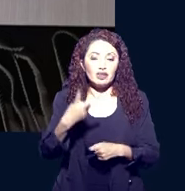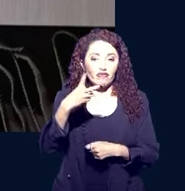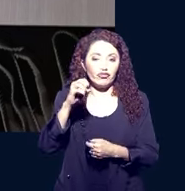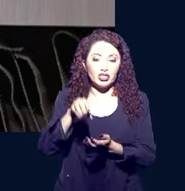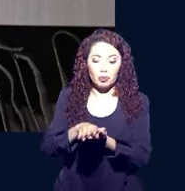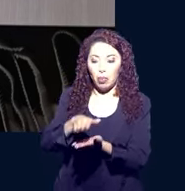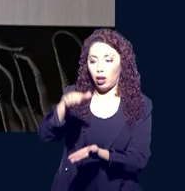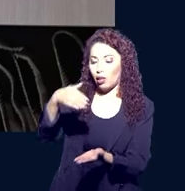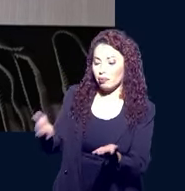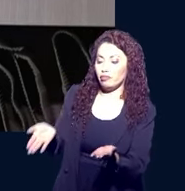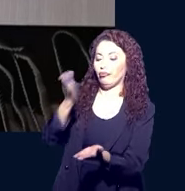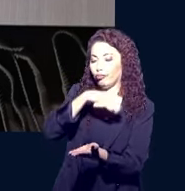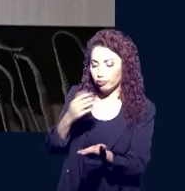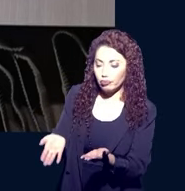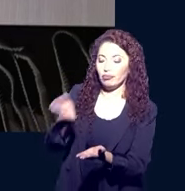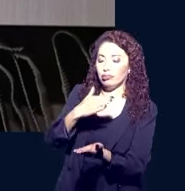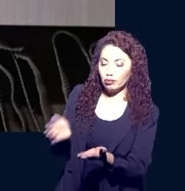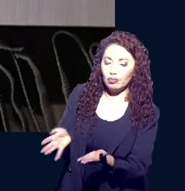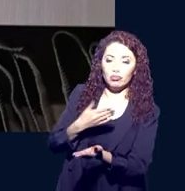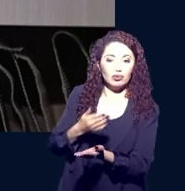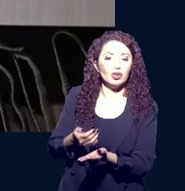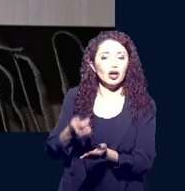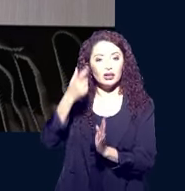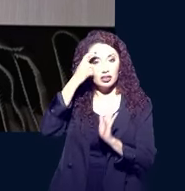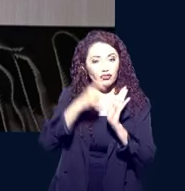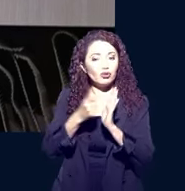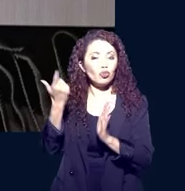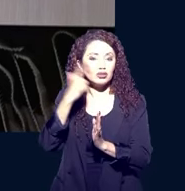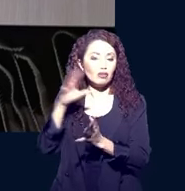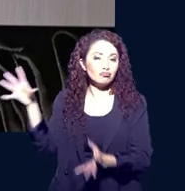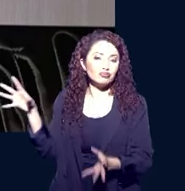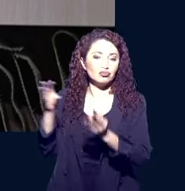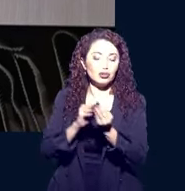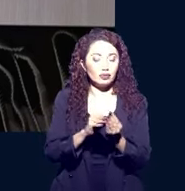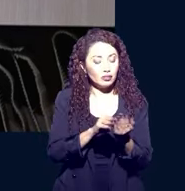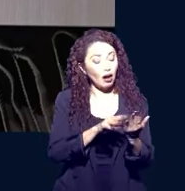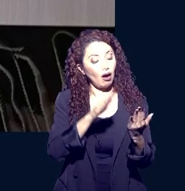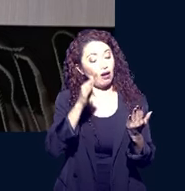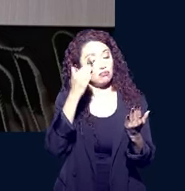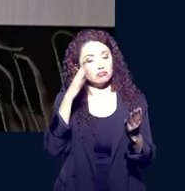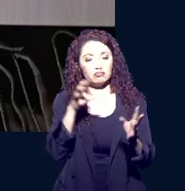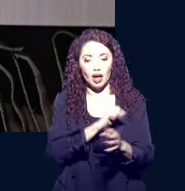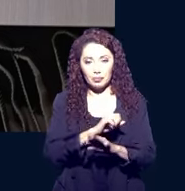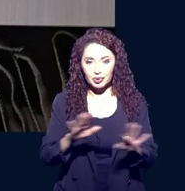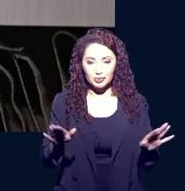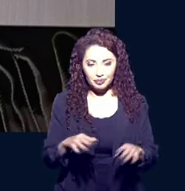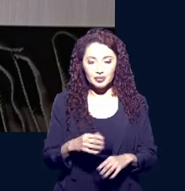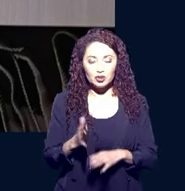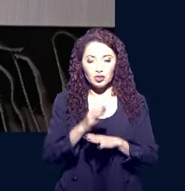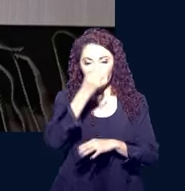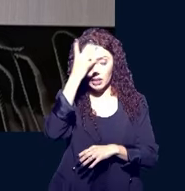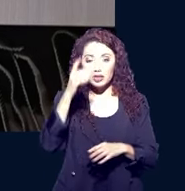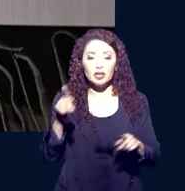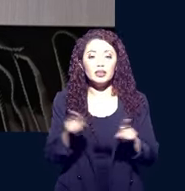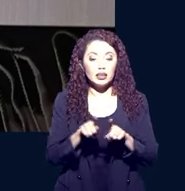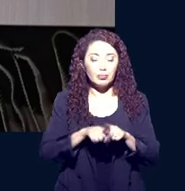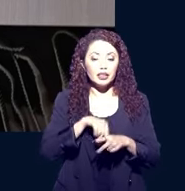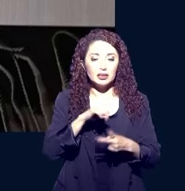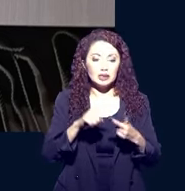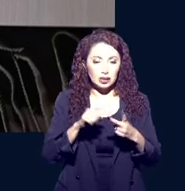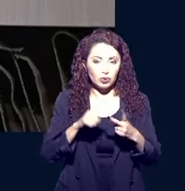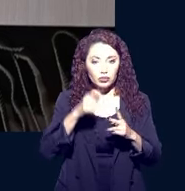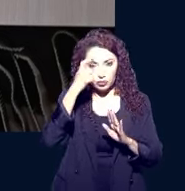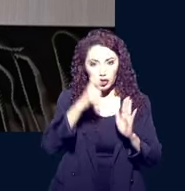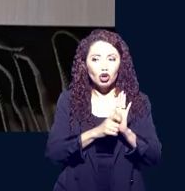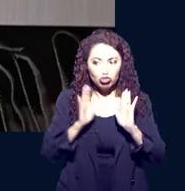chegasse pronto com qualidade evidentemente sob supervisão segundo pedido que eu tenho de Inteligência Artificial já me Nicolas